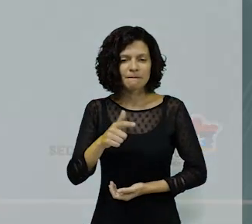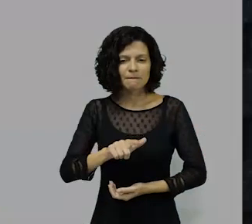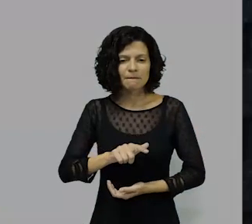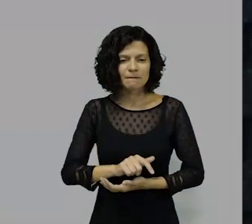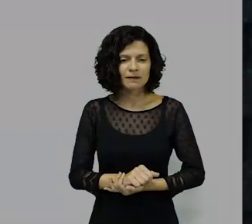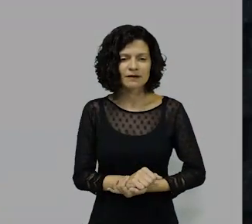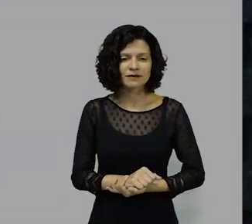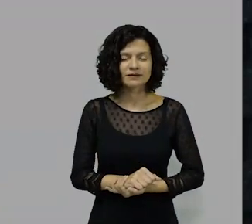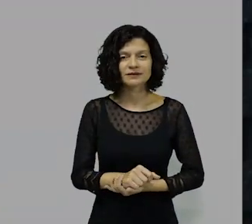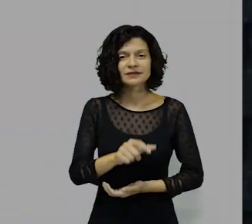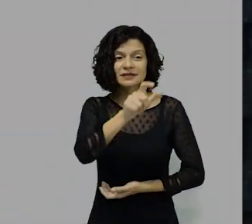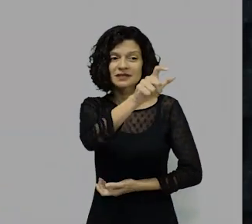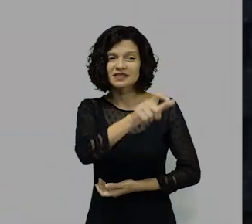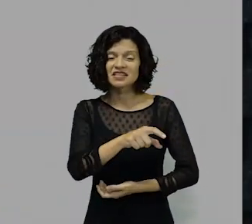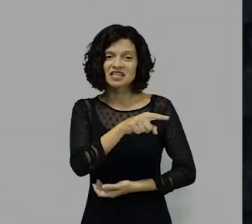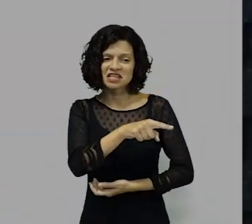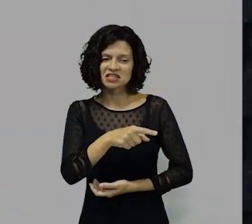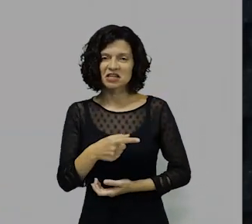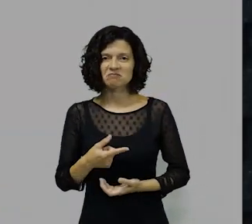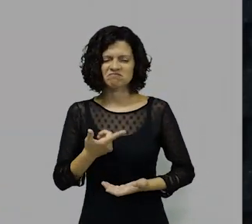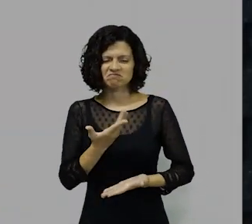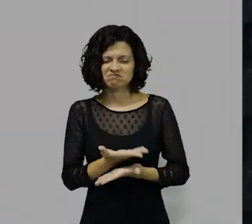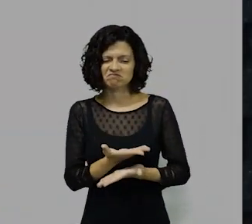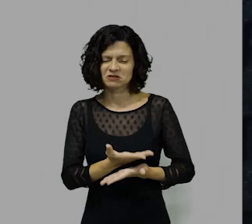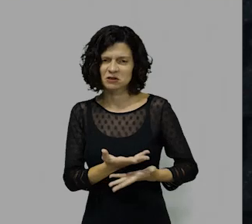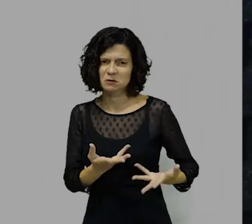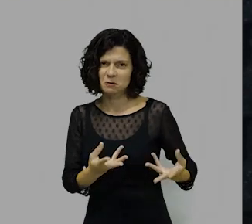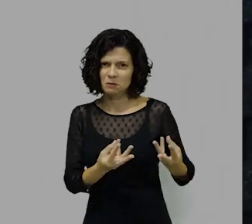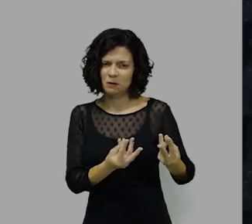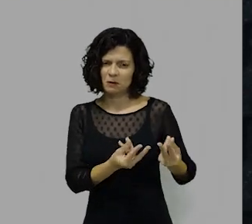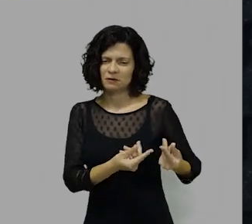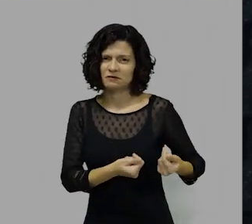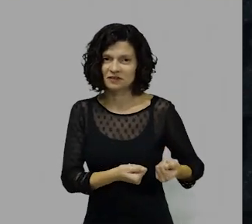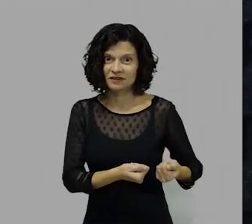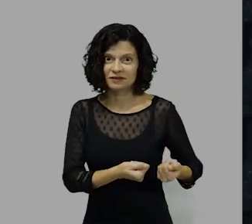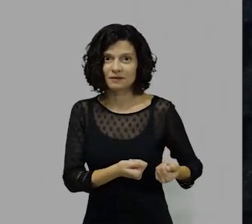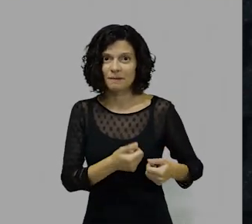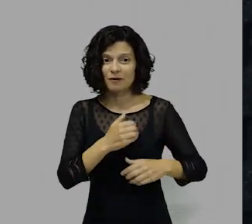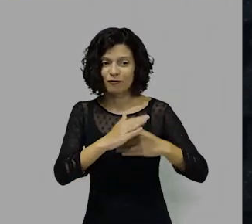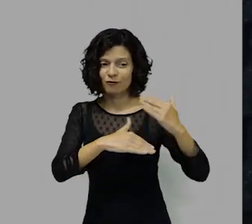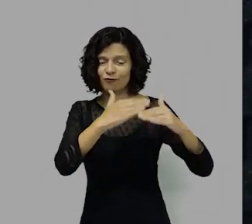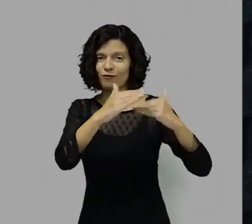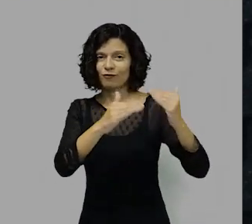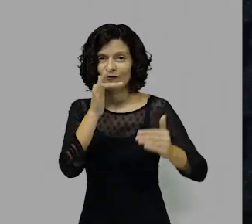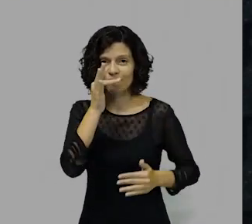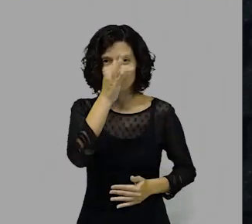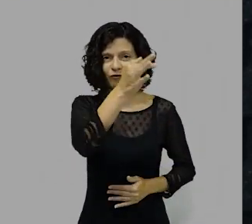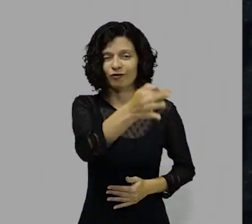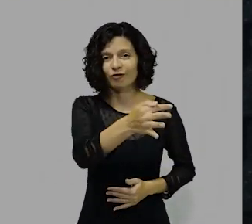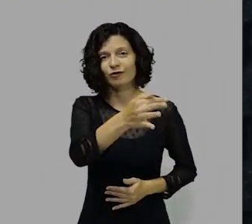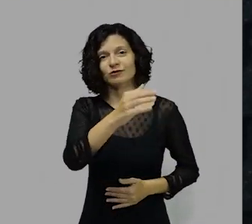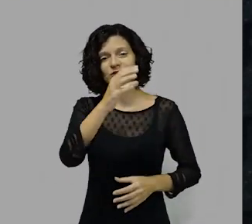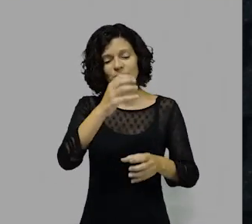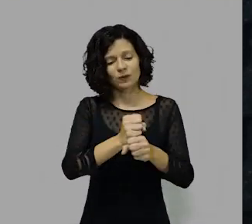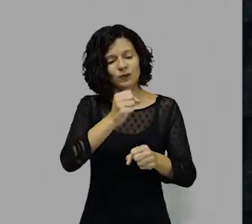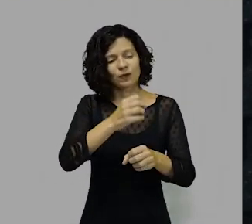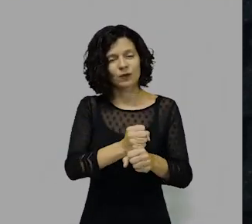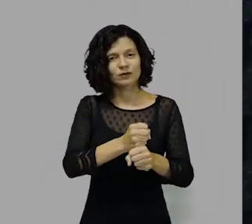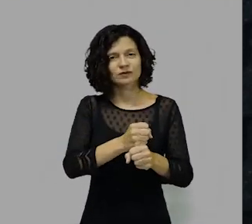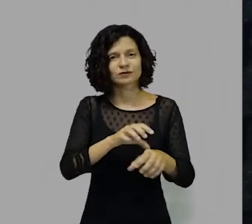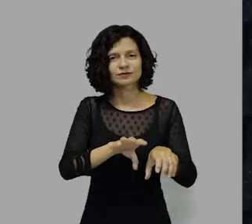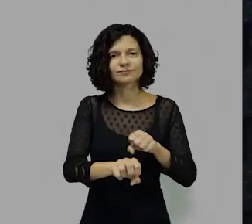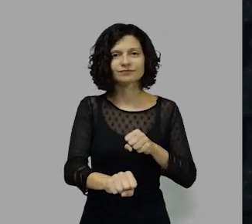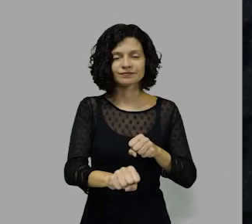um contador. O to é uma conjunção que dá a ideia de propósito. Qual é o objetivo, o